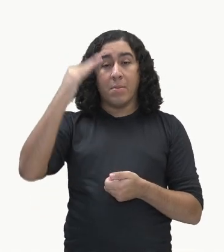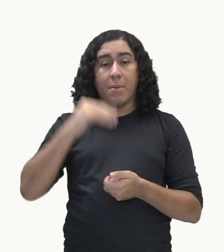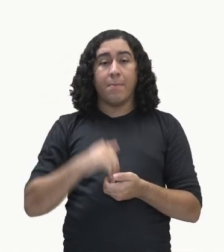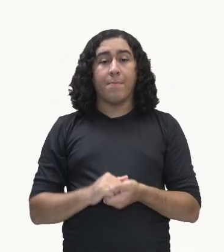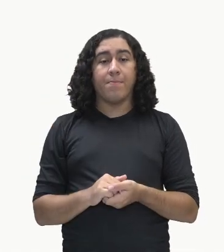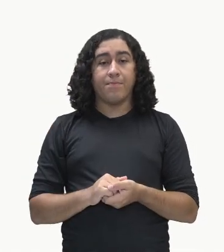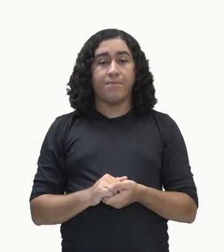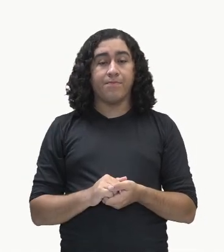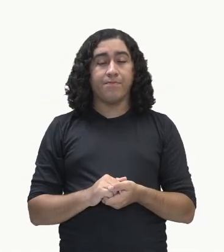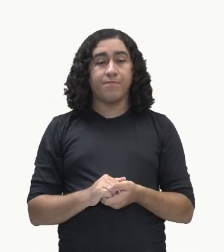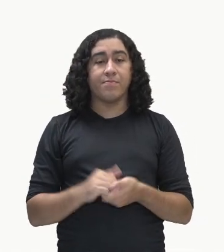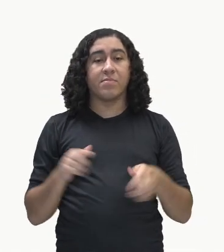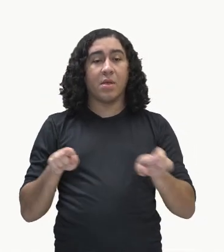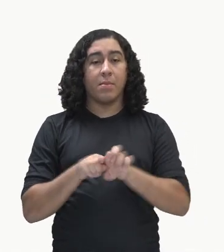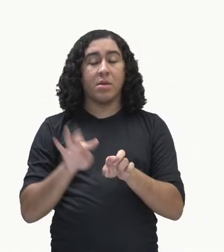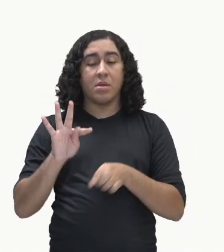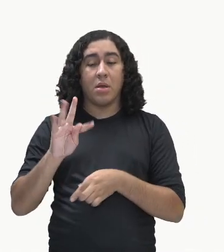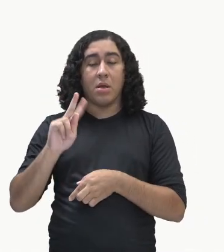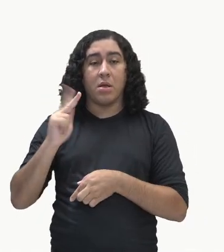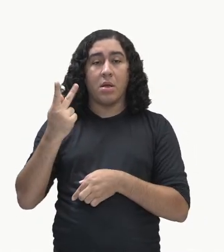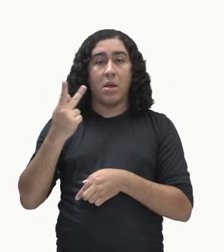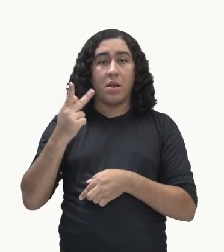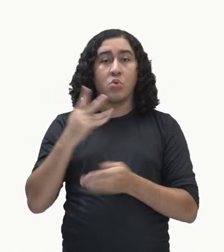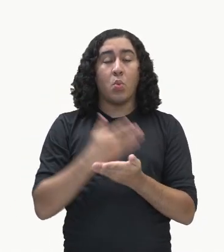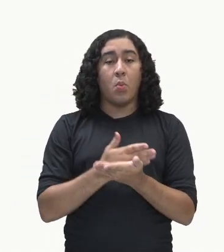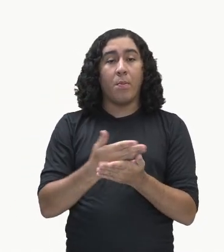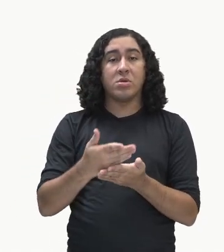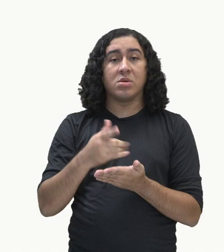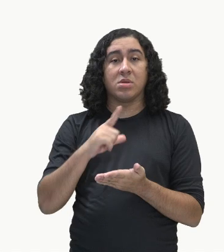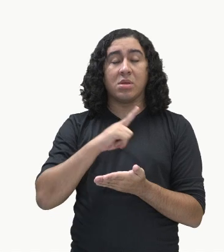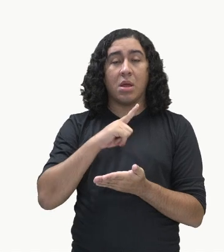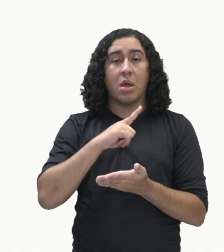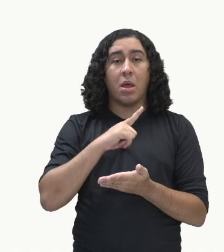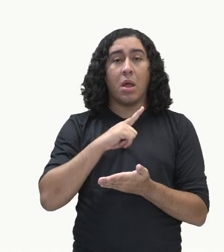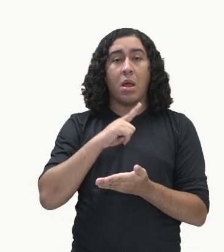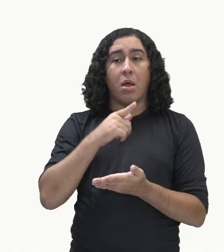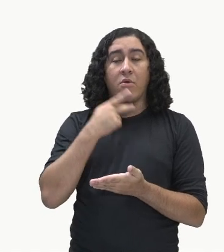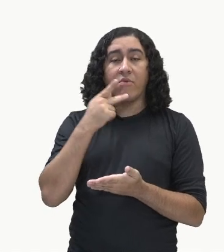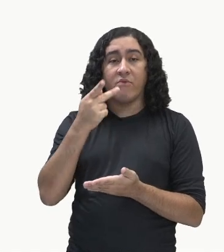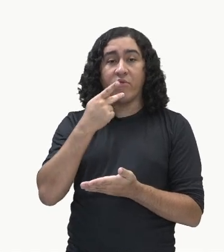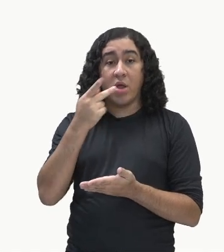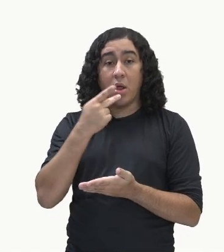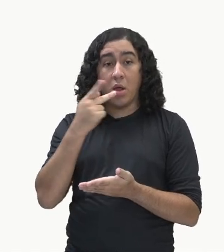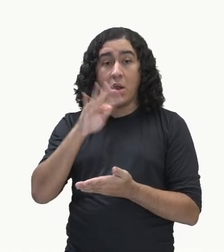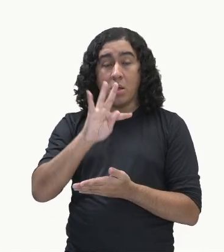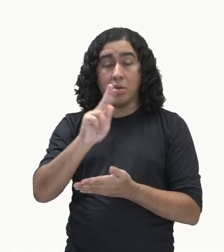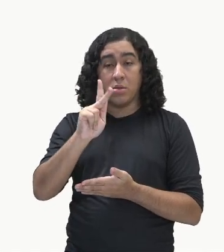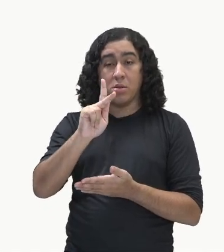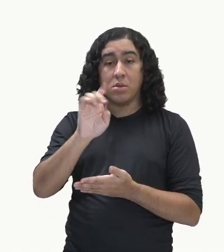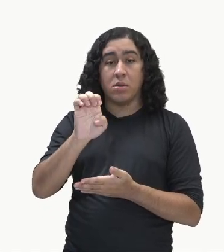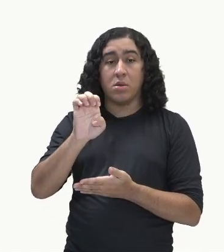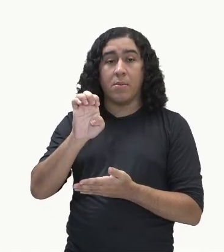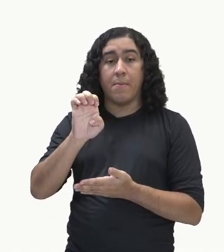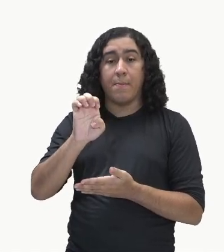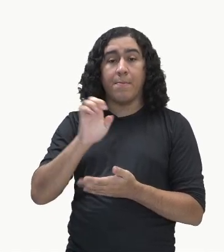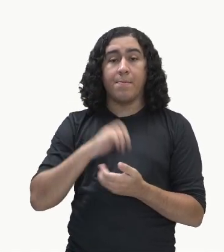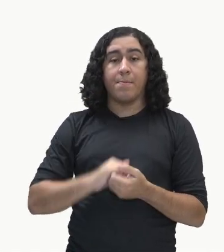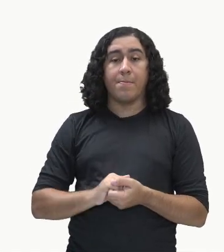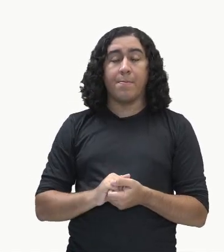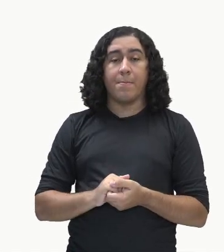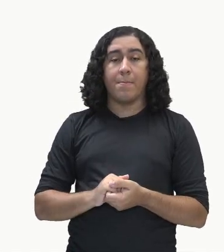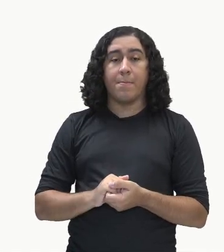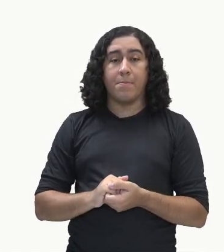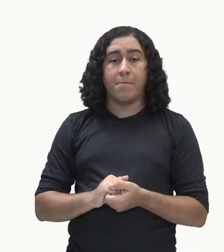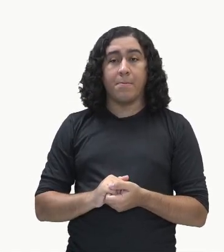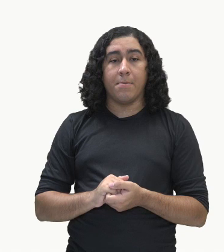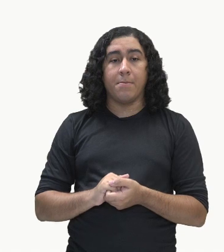Reitero a presença do TH no início, que vai dar a pronúncia D, tá certo? It's the highest in the region. Do you